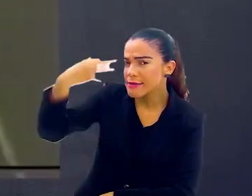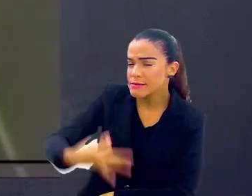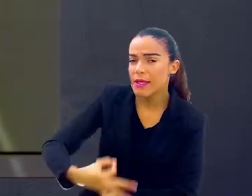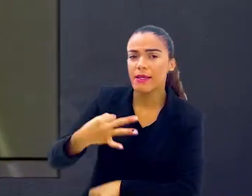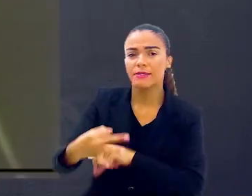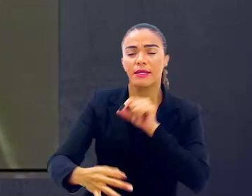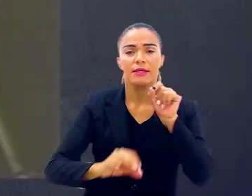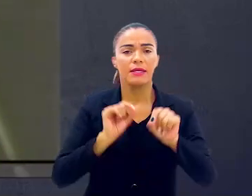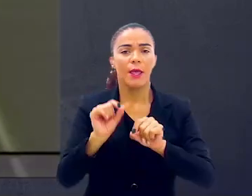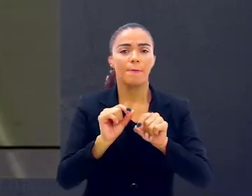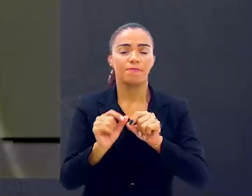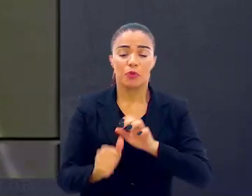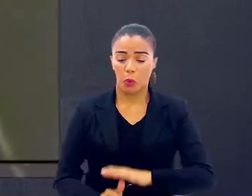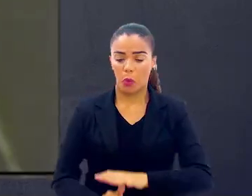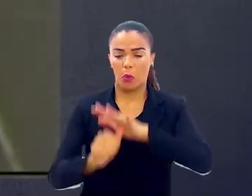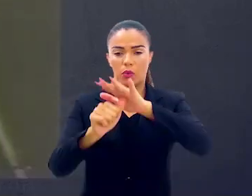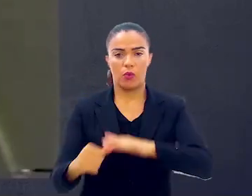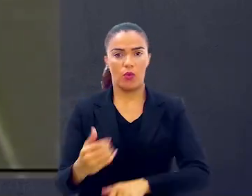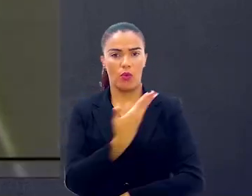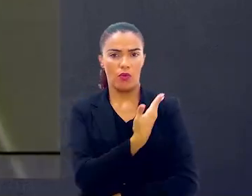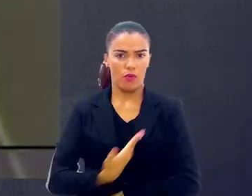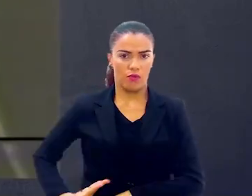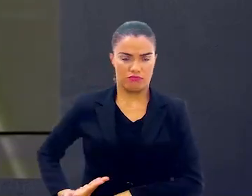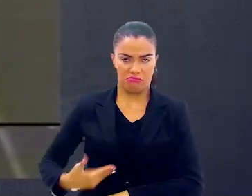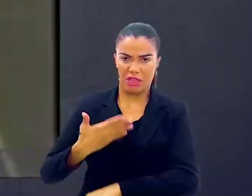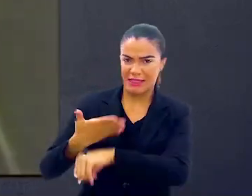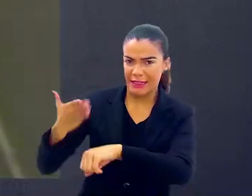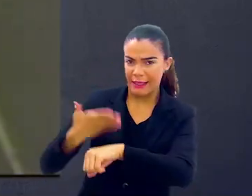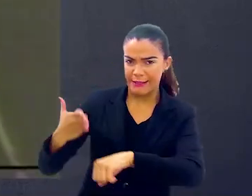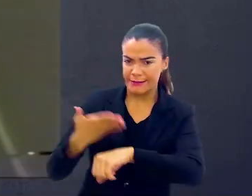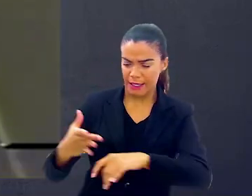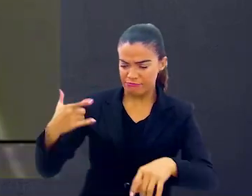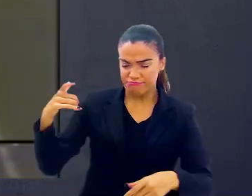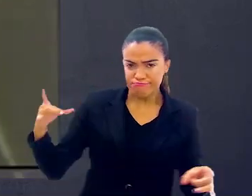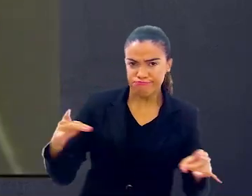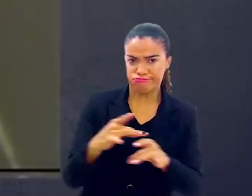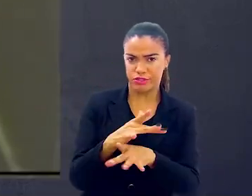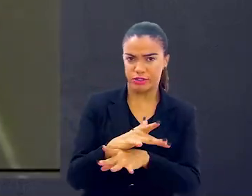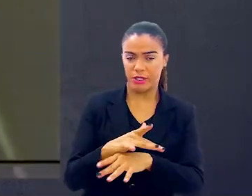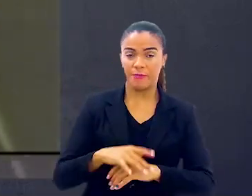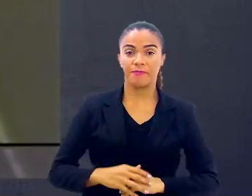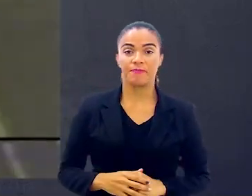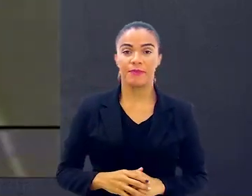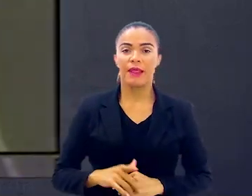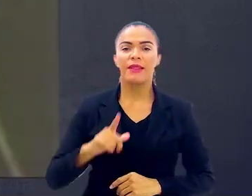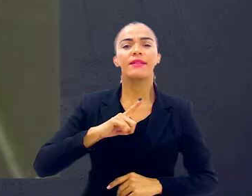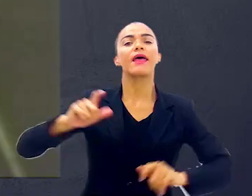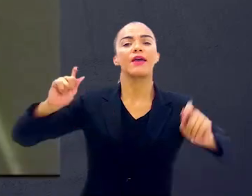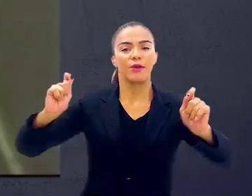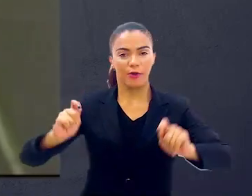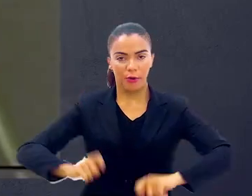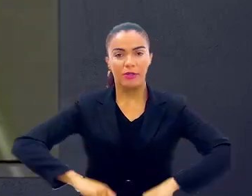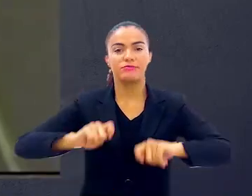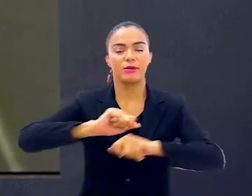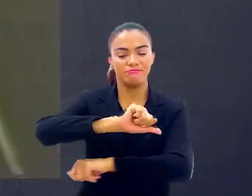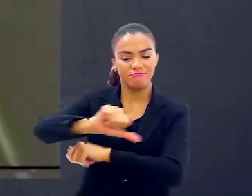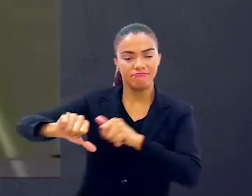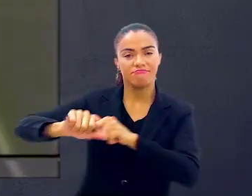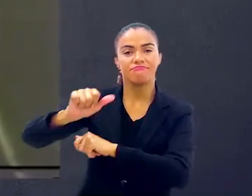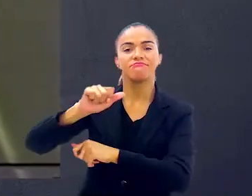que, conduzidos por governantes dedicados e próprios, têm condições